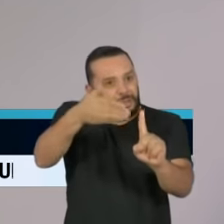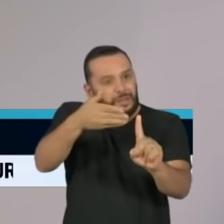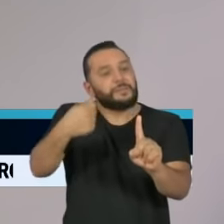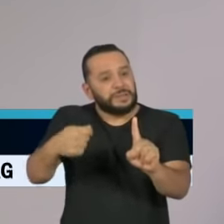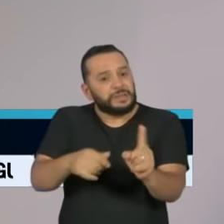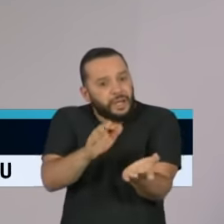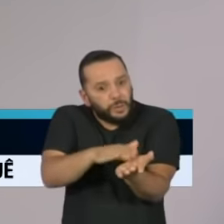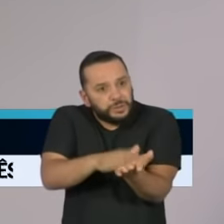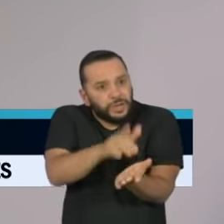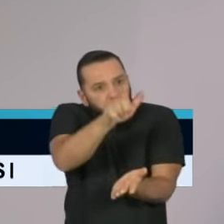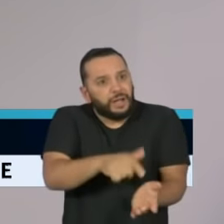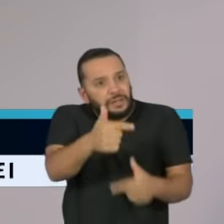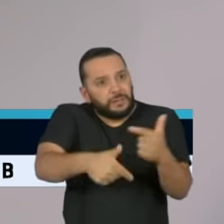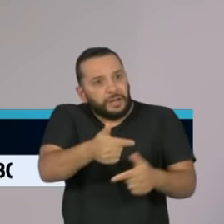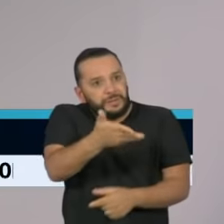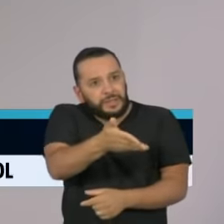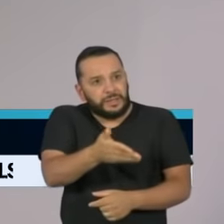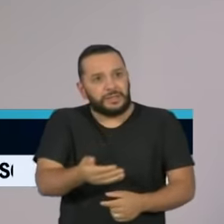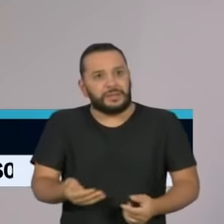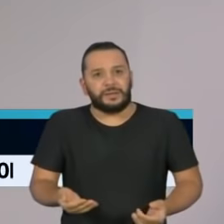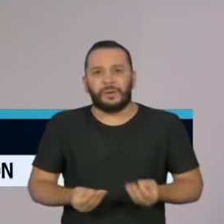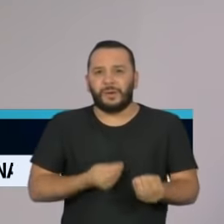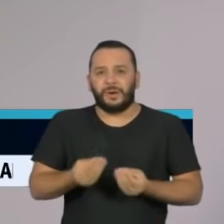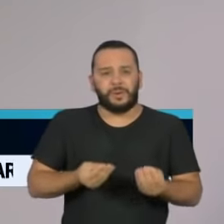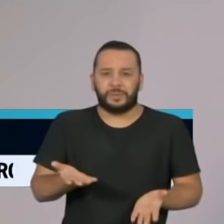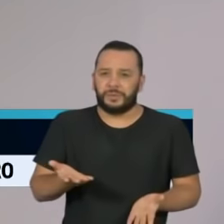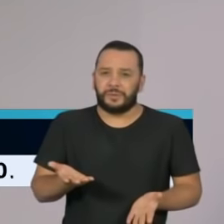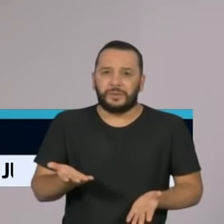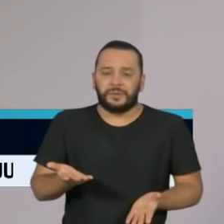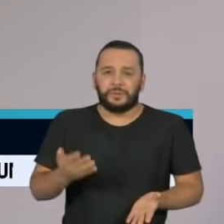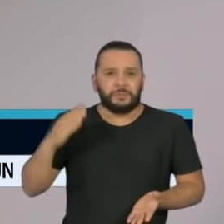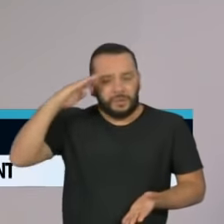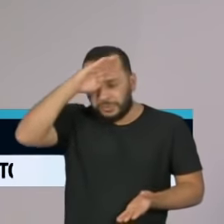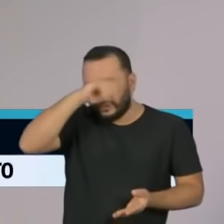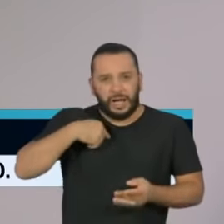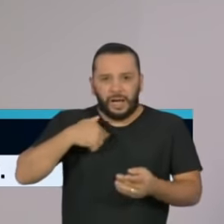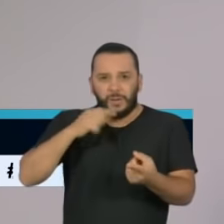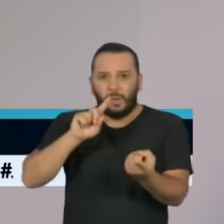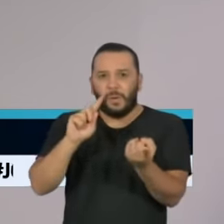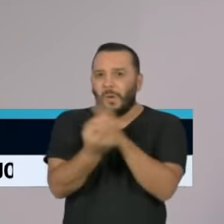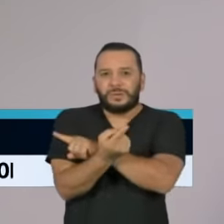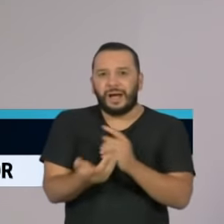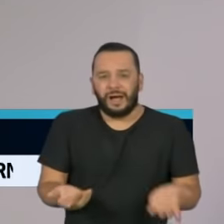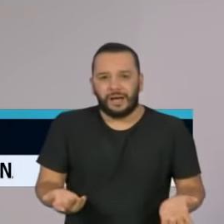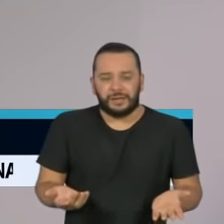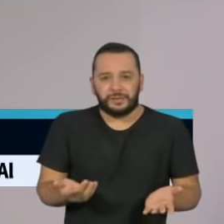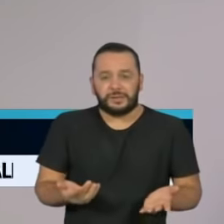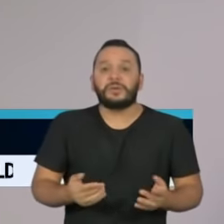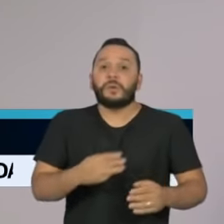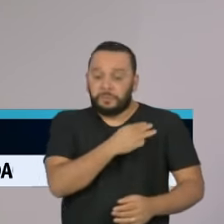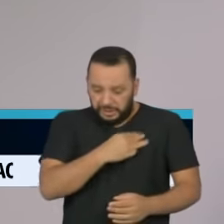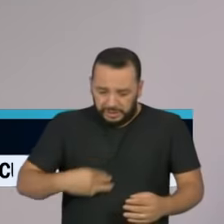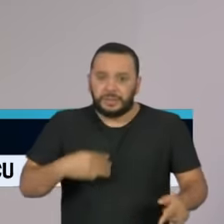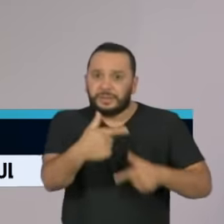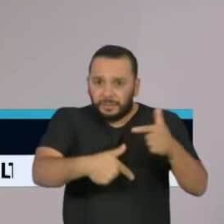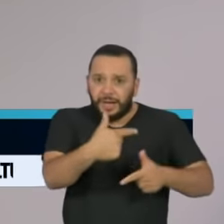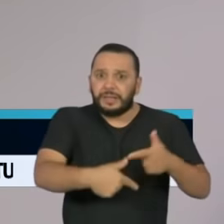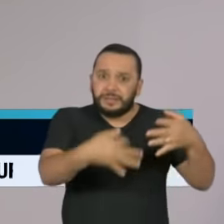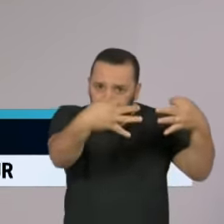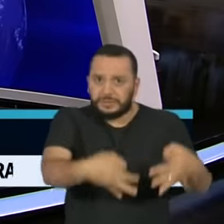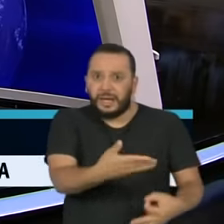pelo contrário. Ele fala exatamente o contrário do que o ministro, com muita competência, está fazendo. Agora, o Mandetta